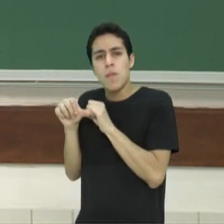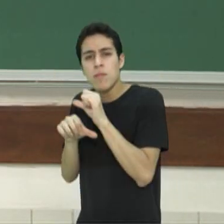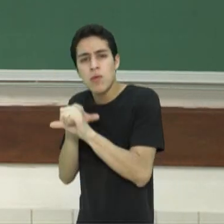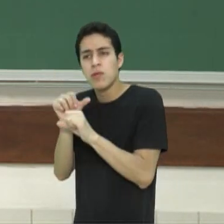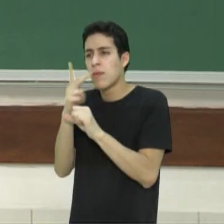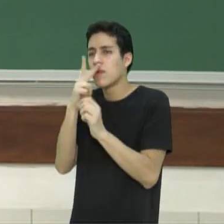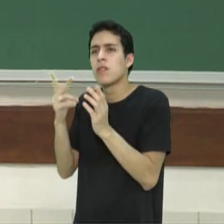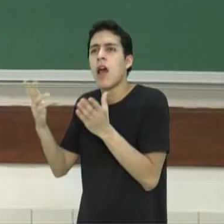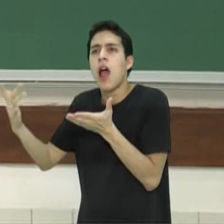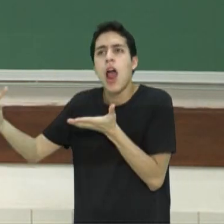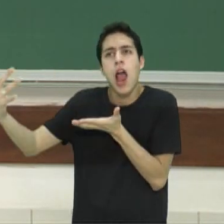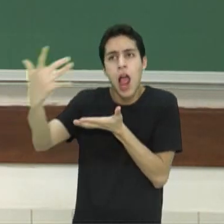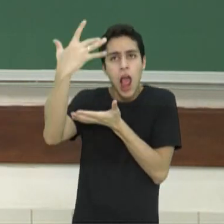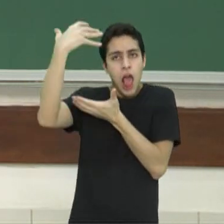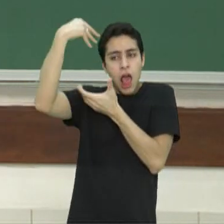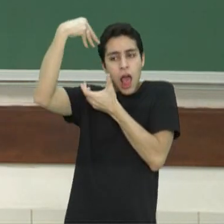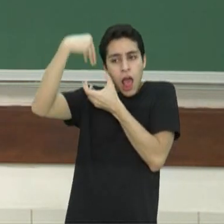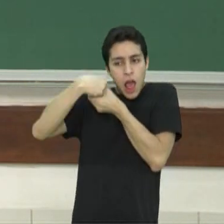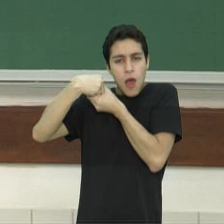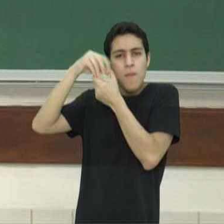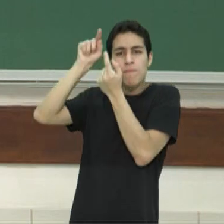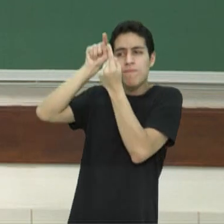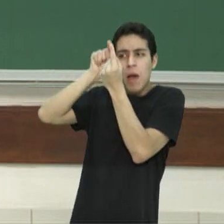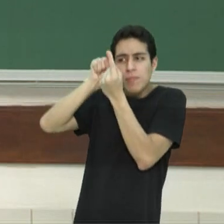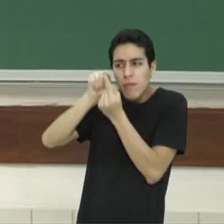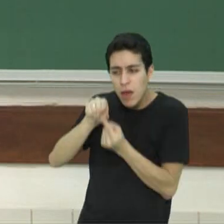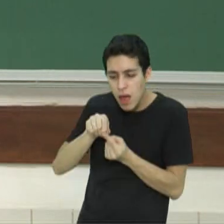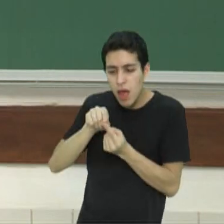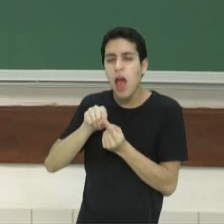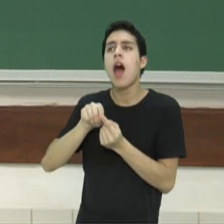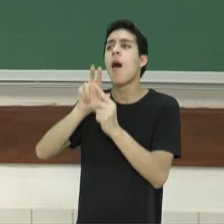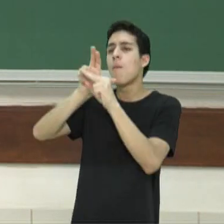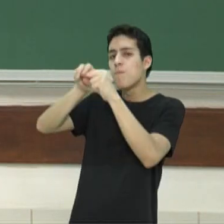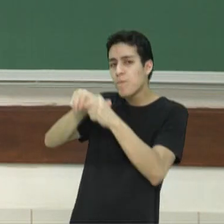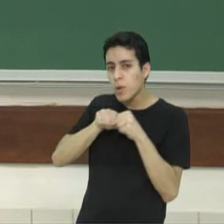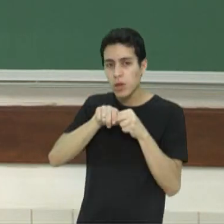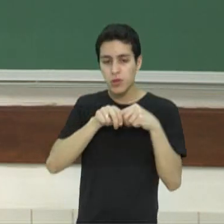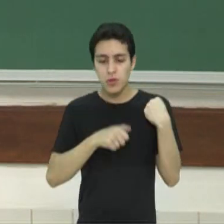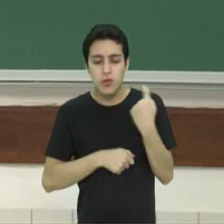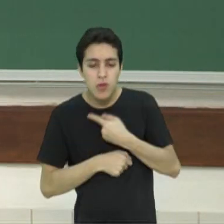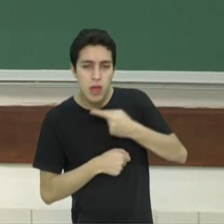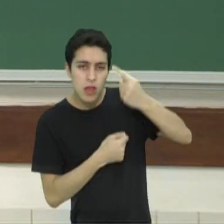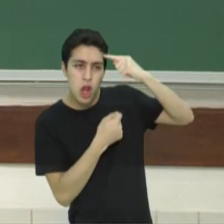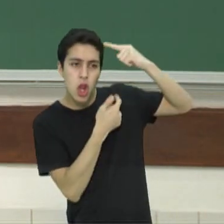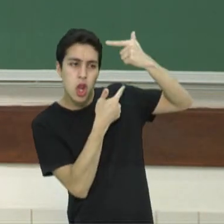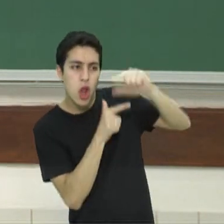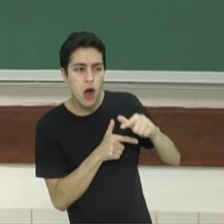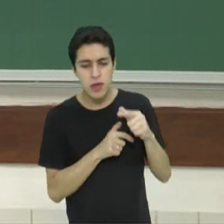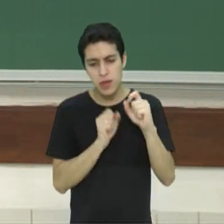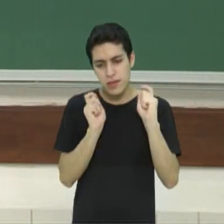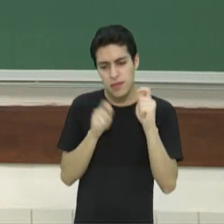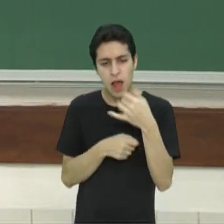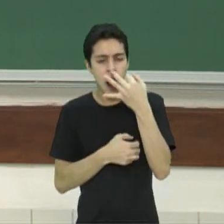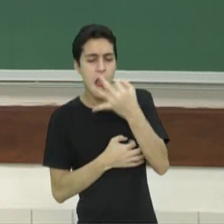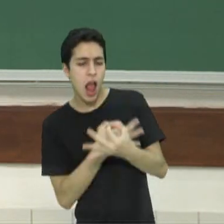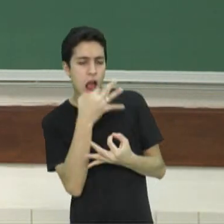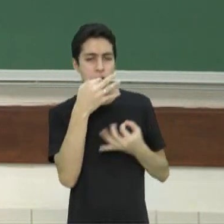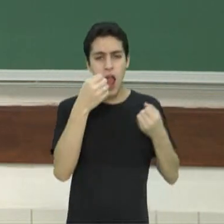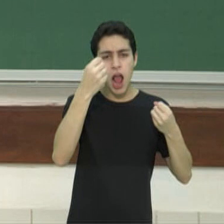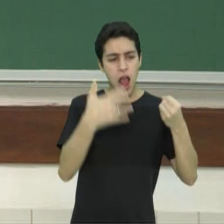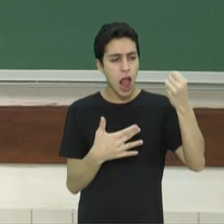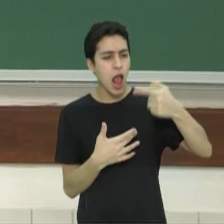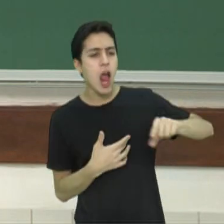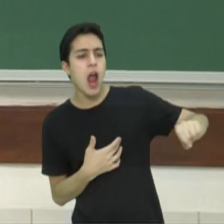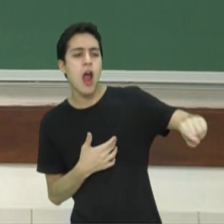existe. Estão ali as razões que fazem com que a gente tenha lógica e poder de argumentação para explicar tudo que nos